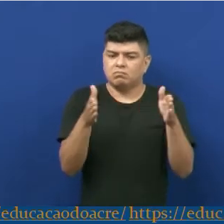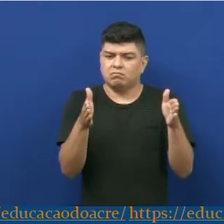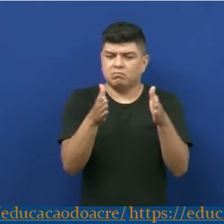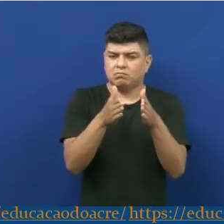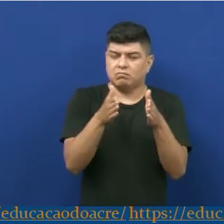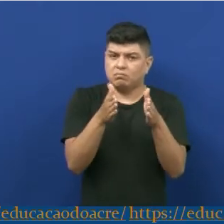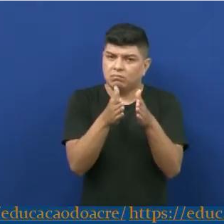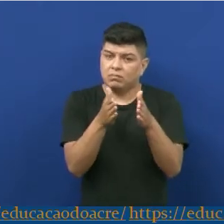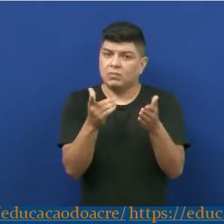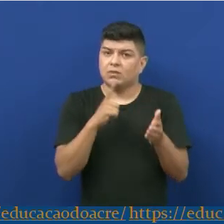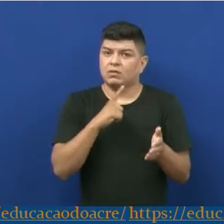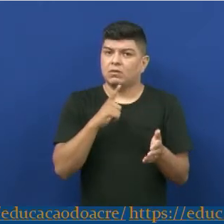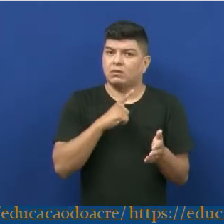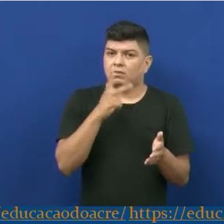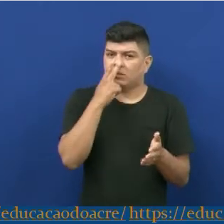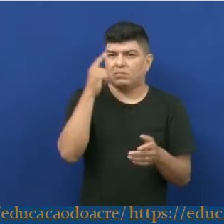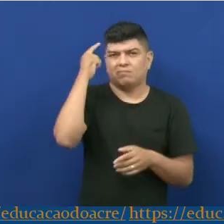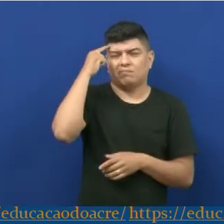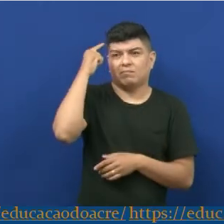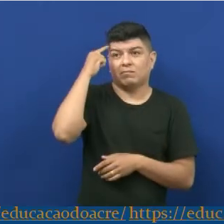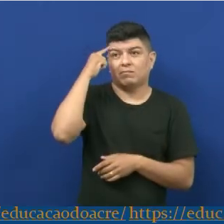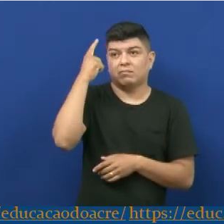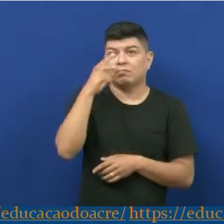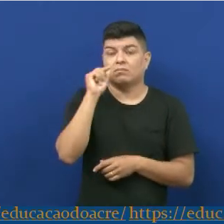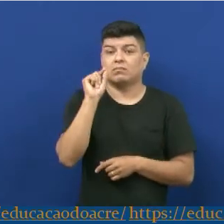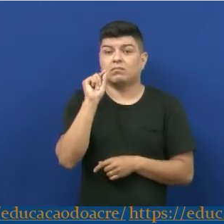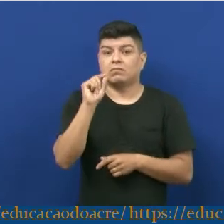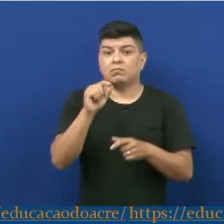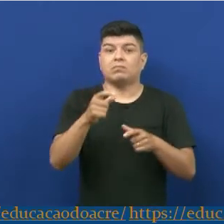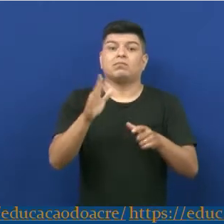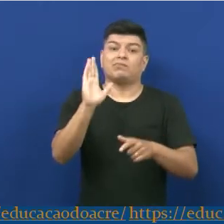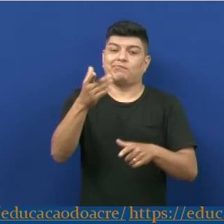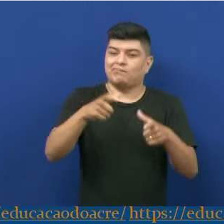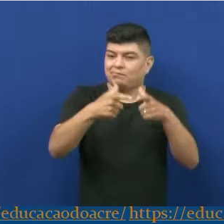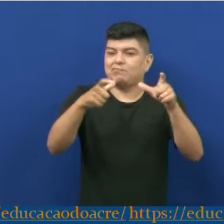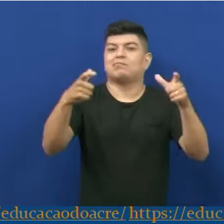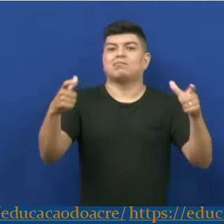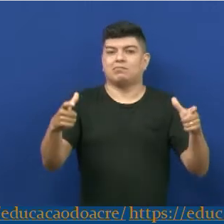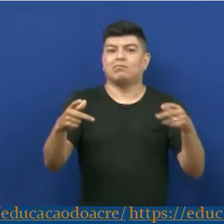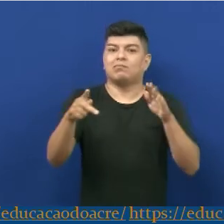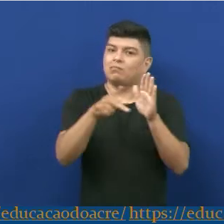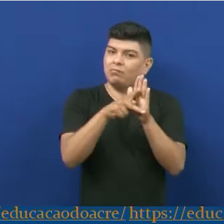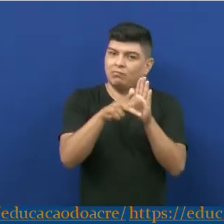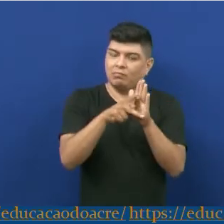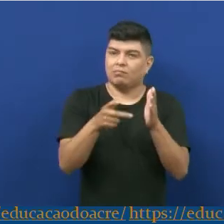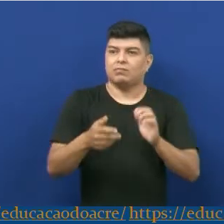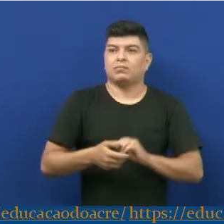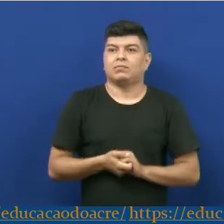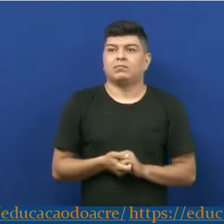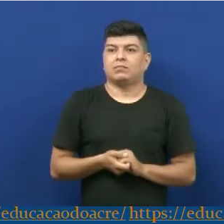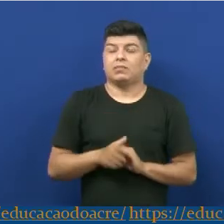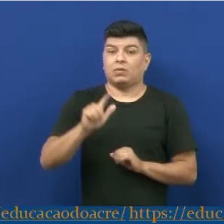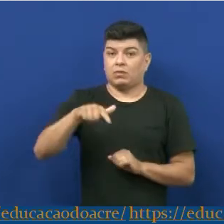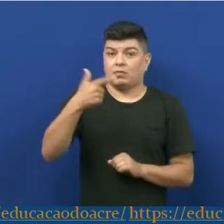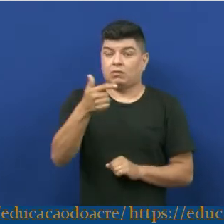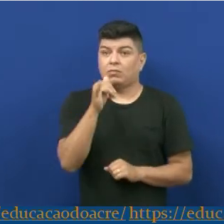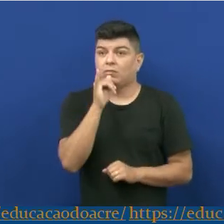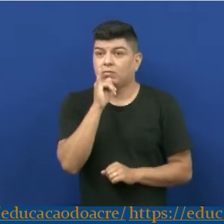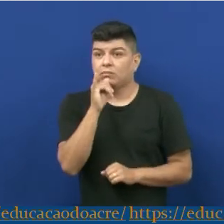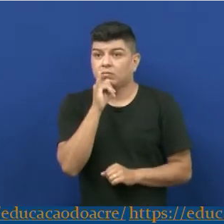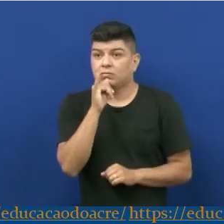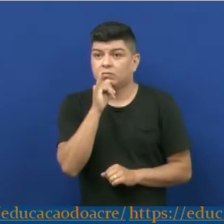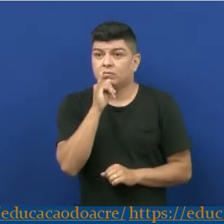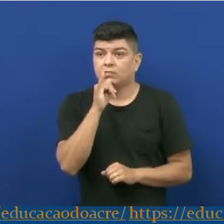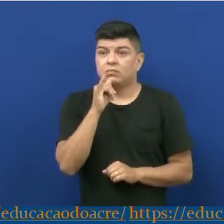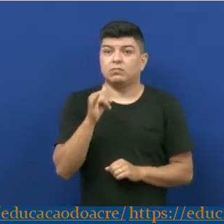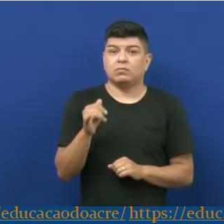espaços pequenos, eles já são pensados para compensar a dilatação da própria estrutura do material. Outro exemplo